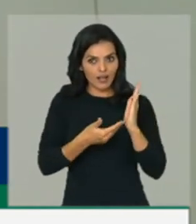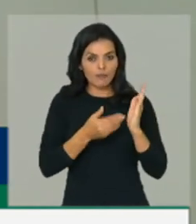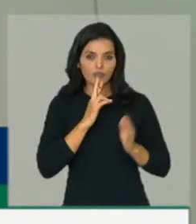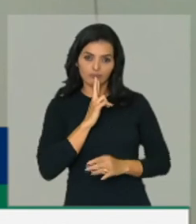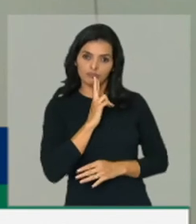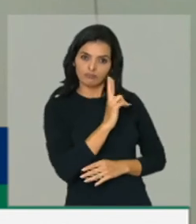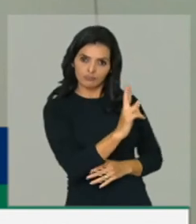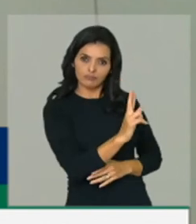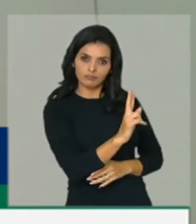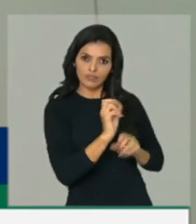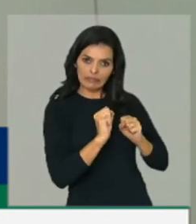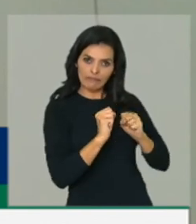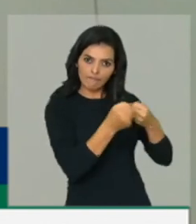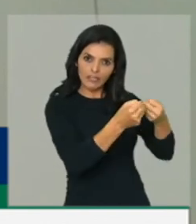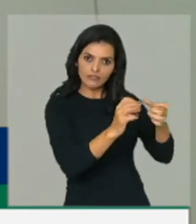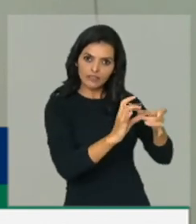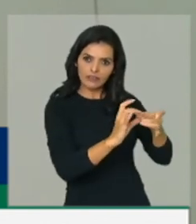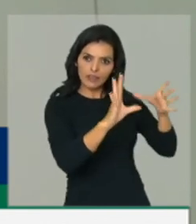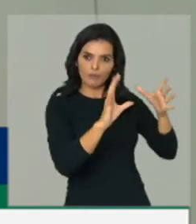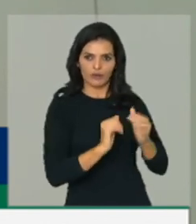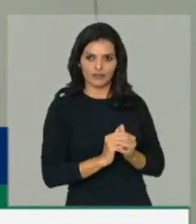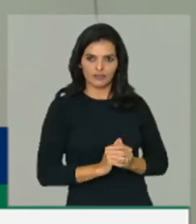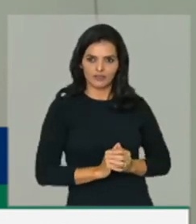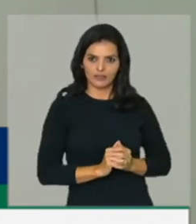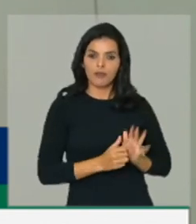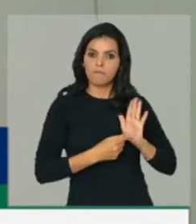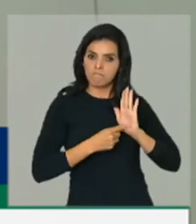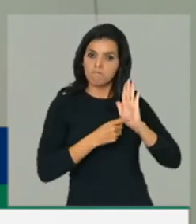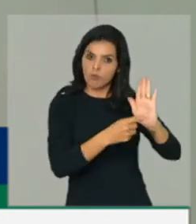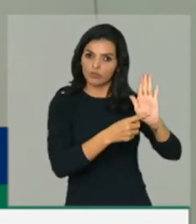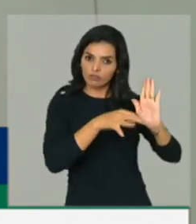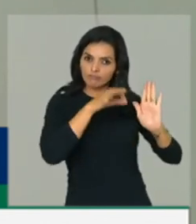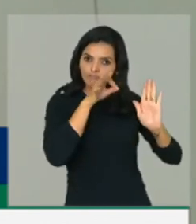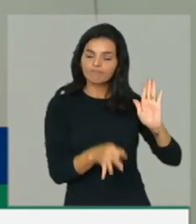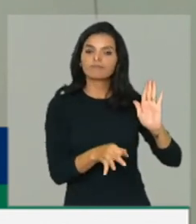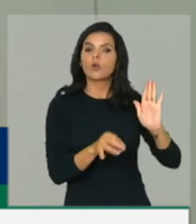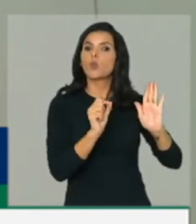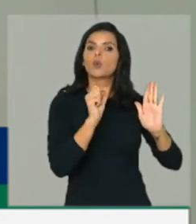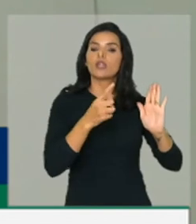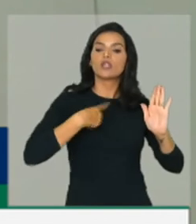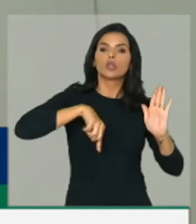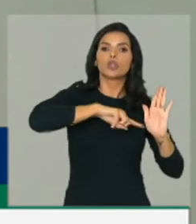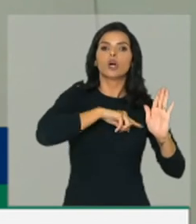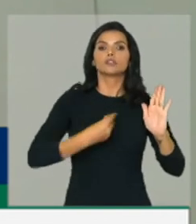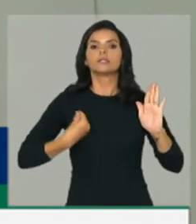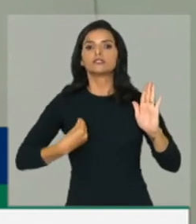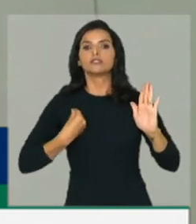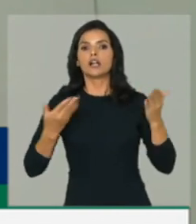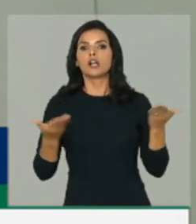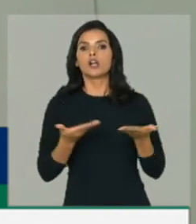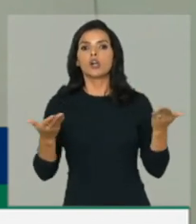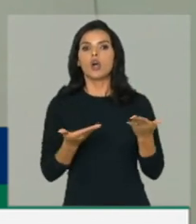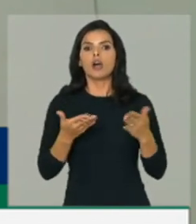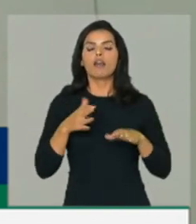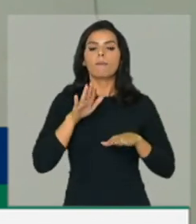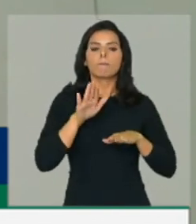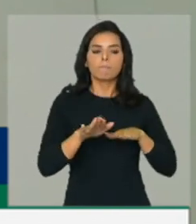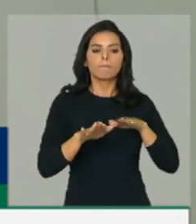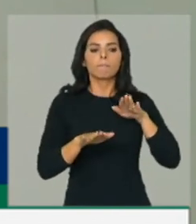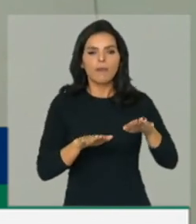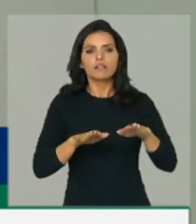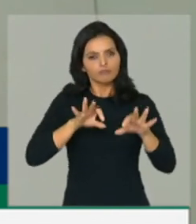respostas de defesa à democracia. Mostrou que nós estamos dando um passo sólido